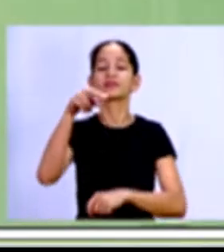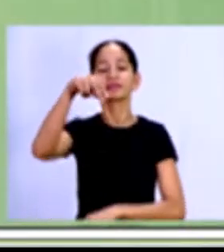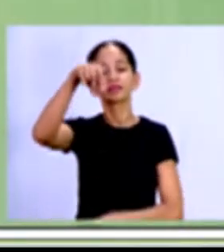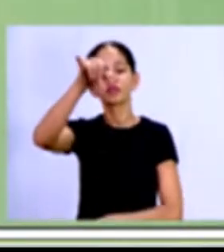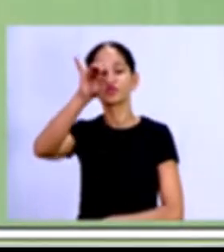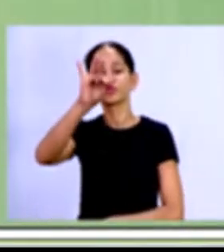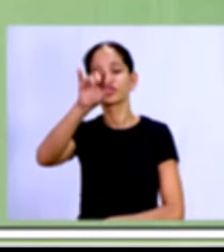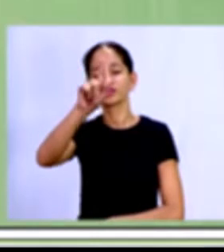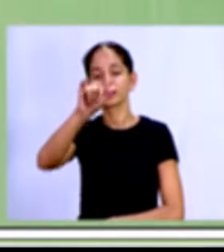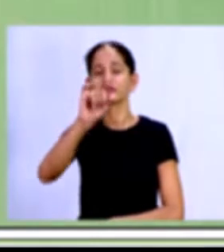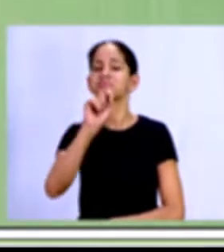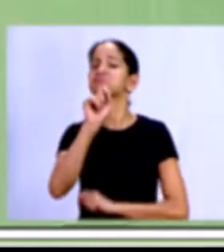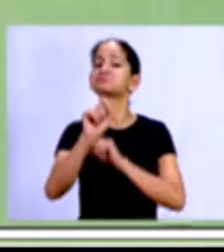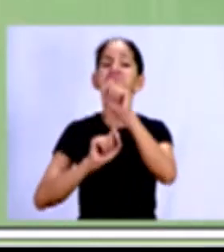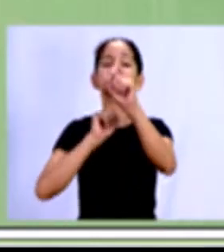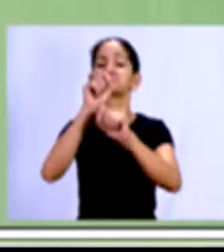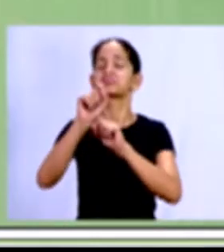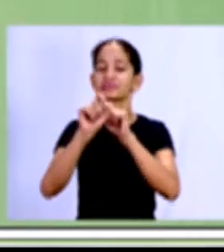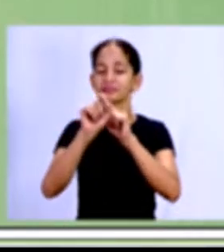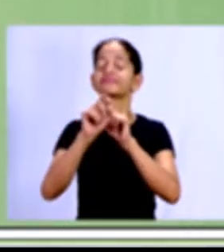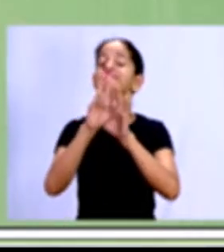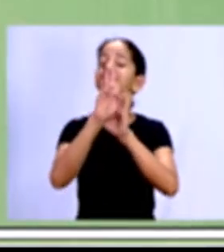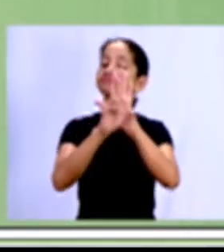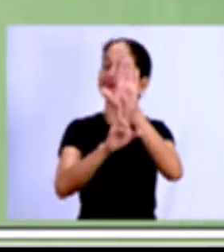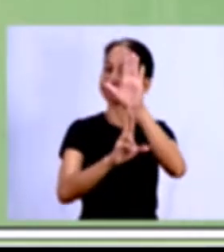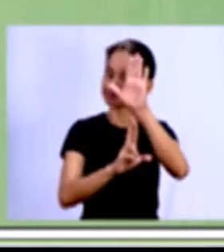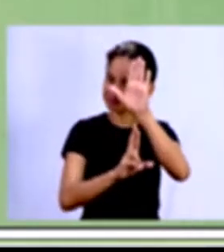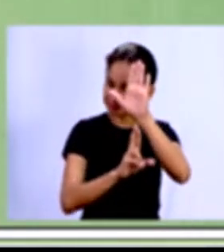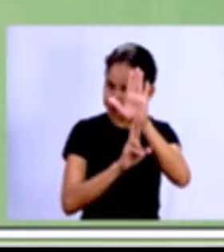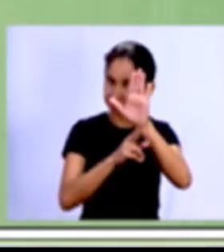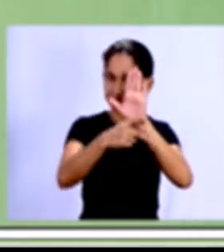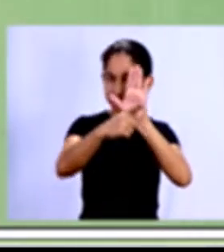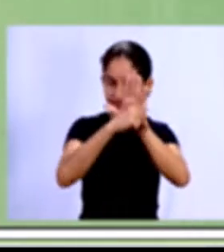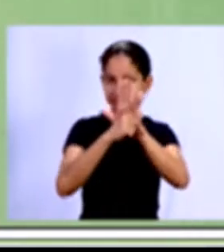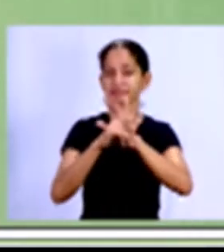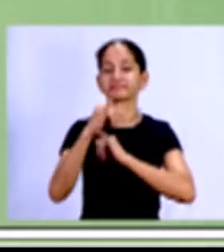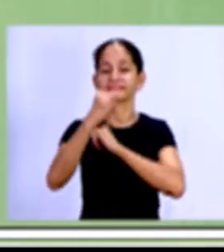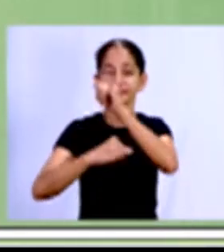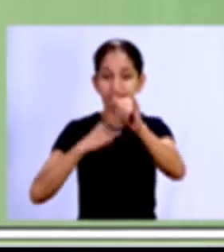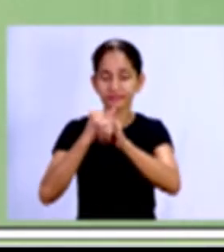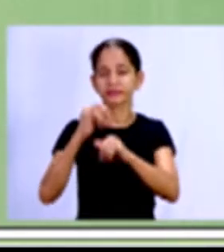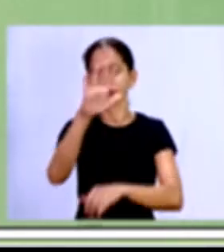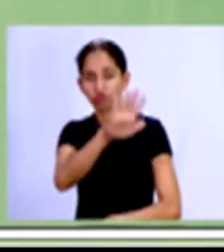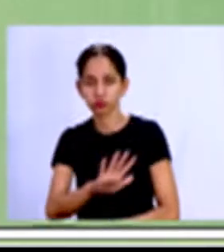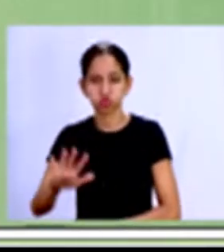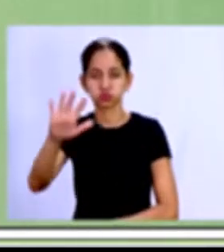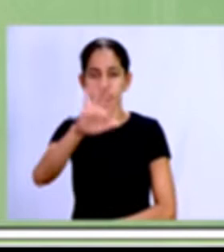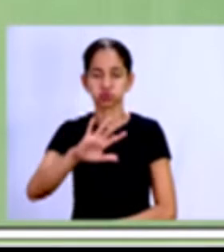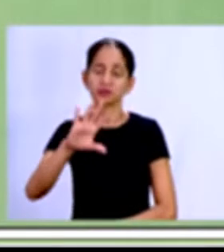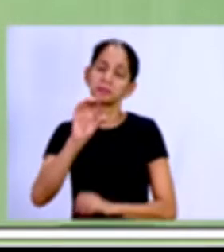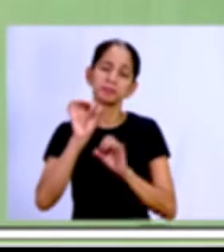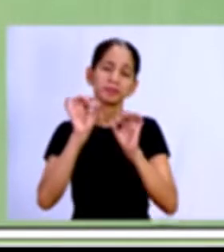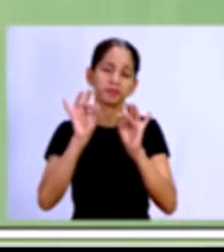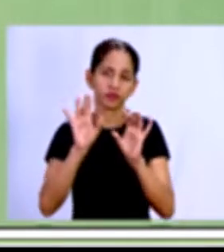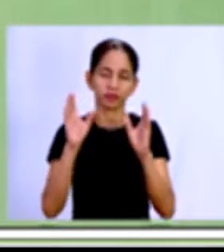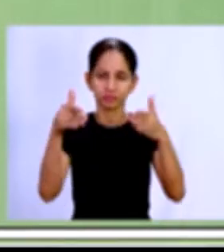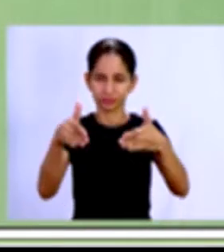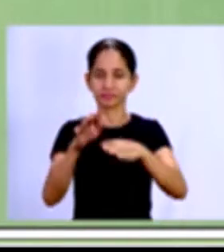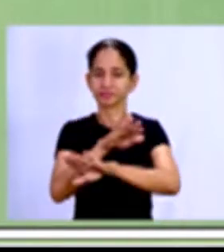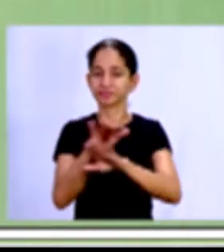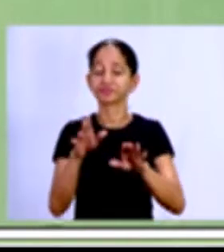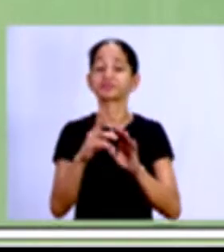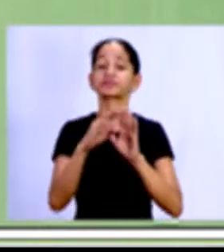são regras de etiqueta no meio eletrônico ou virtual, quer dizer, na internet. É